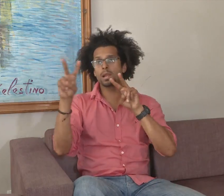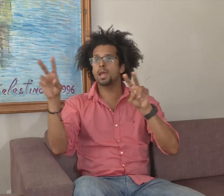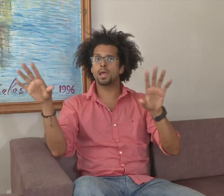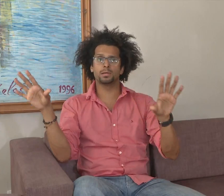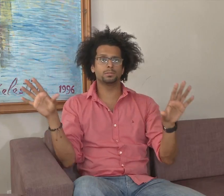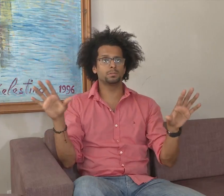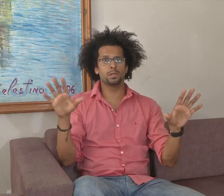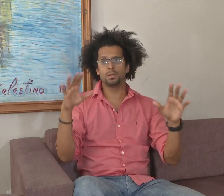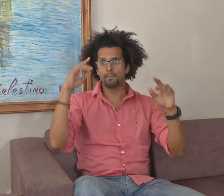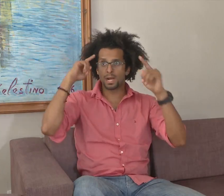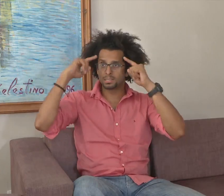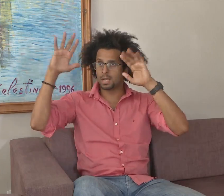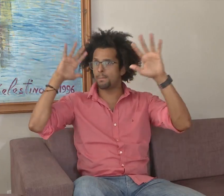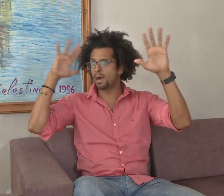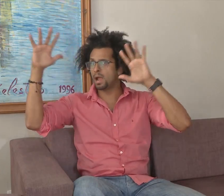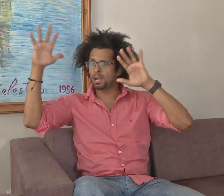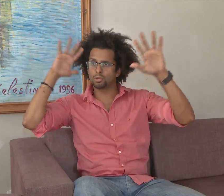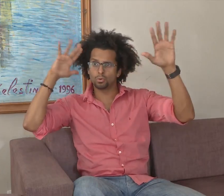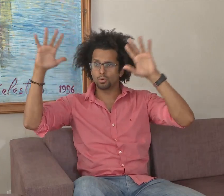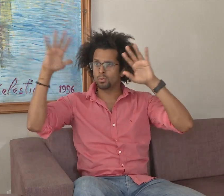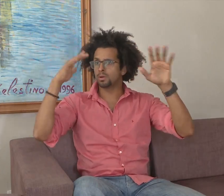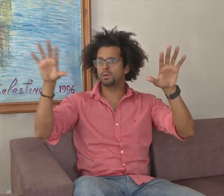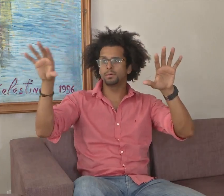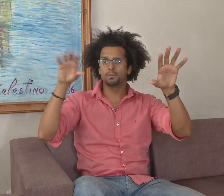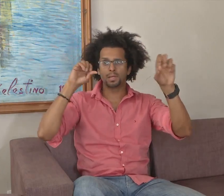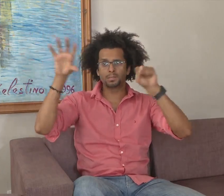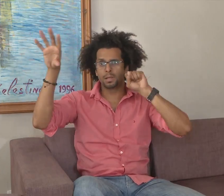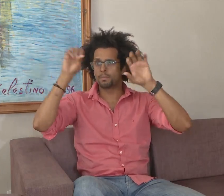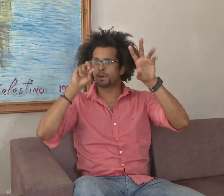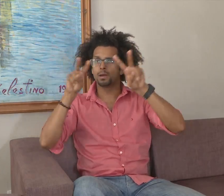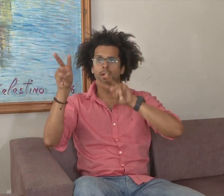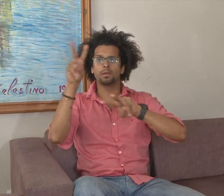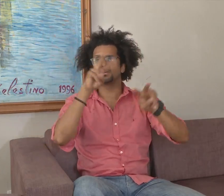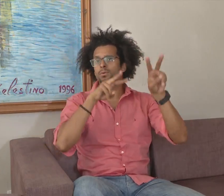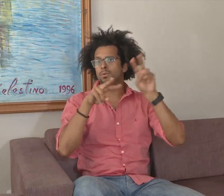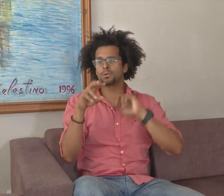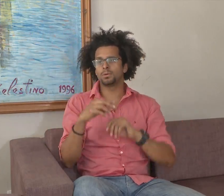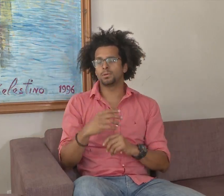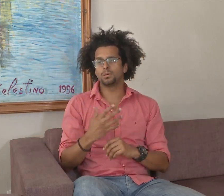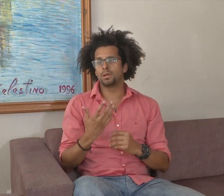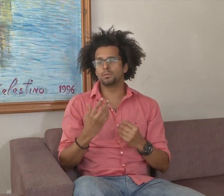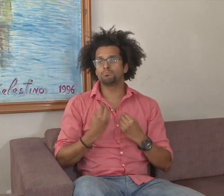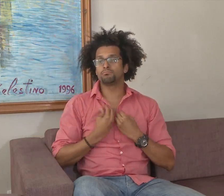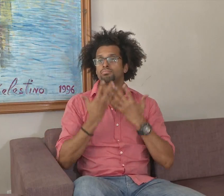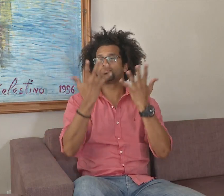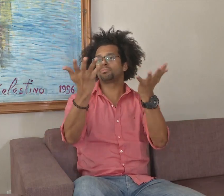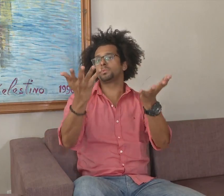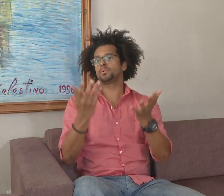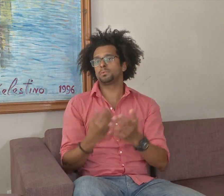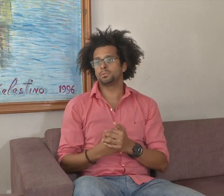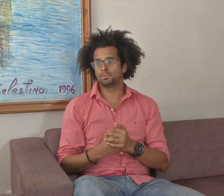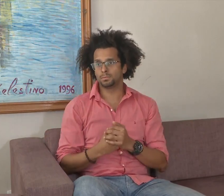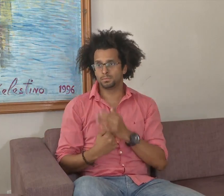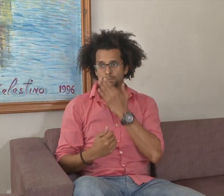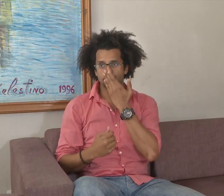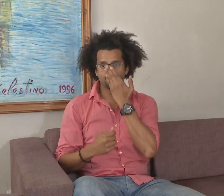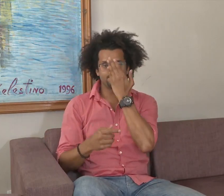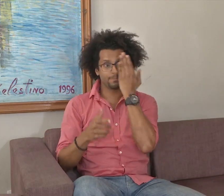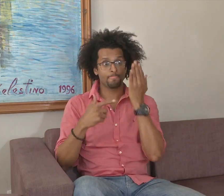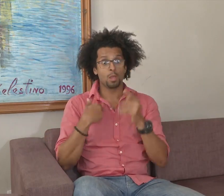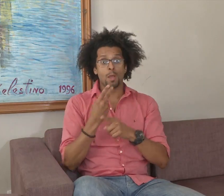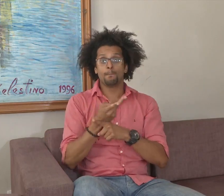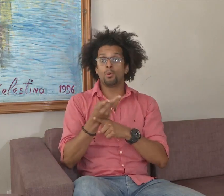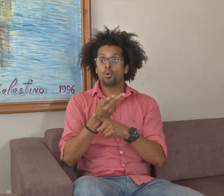mim. Meus pensamentos, minha visualidade, isso é a produção artística na minha